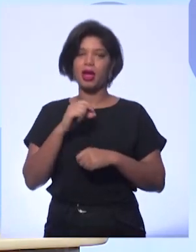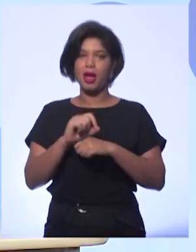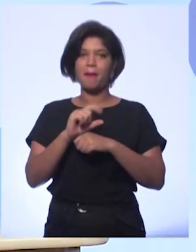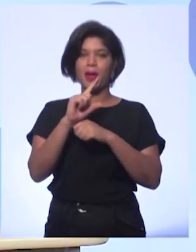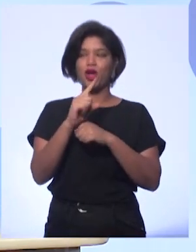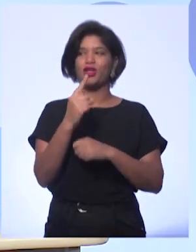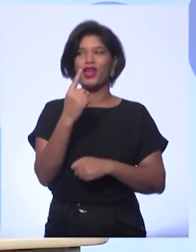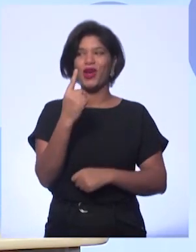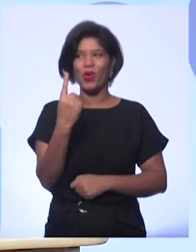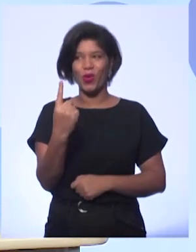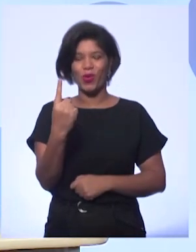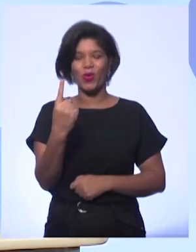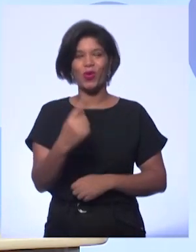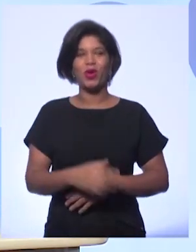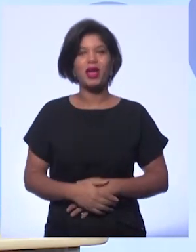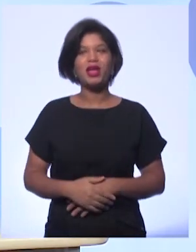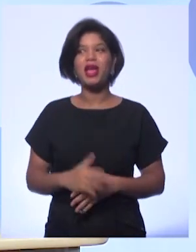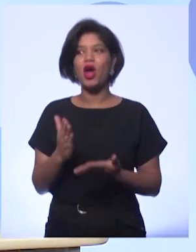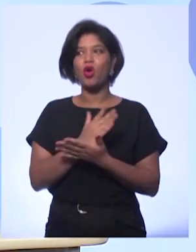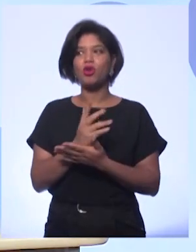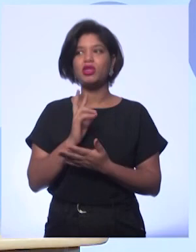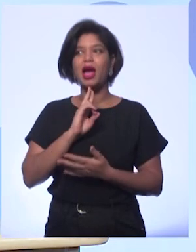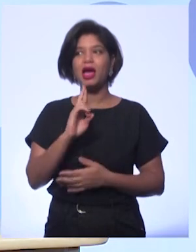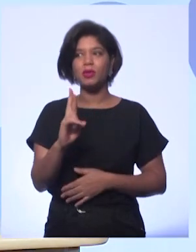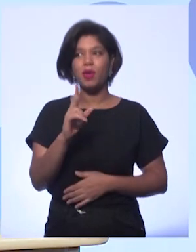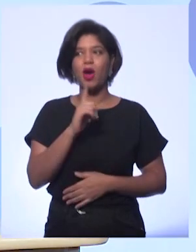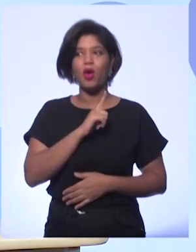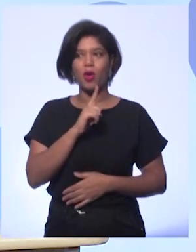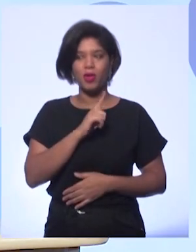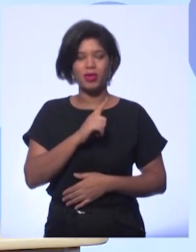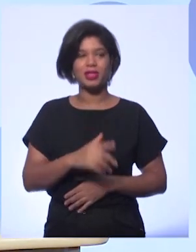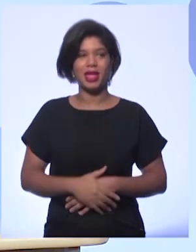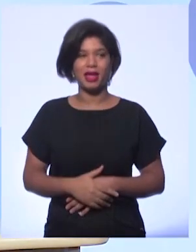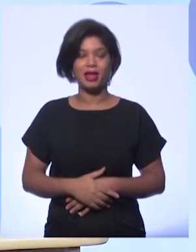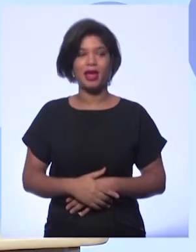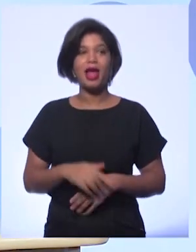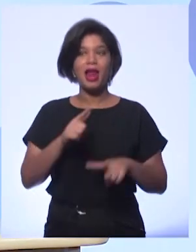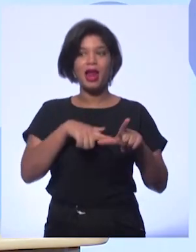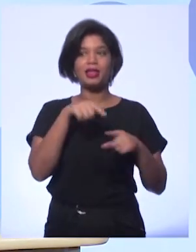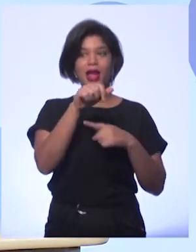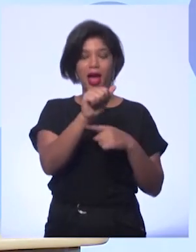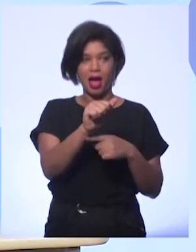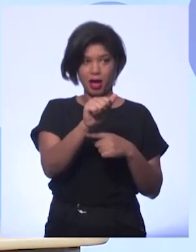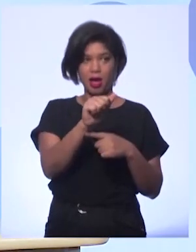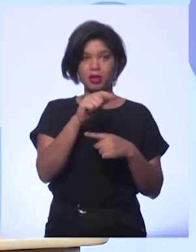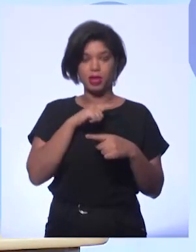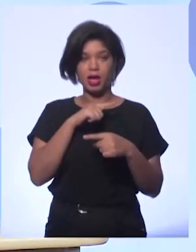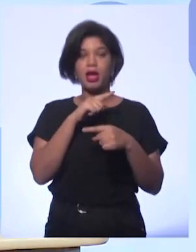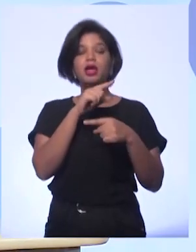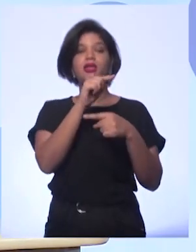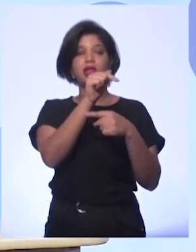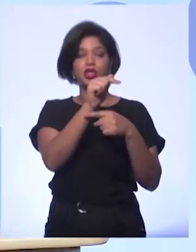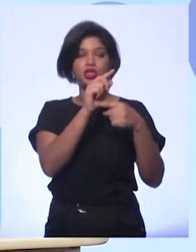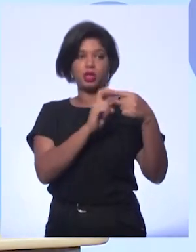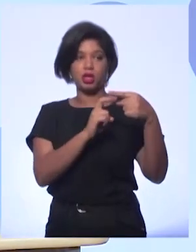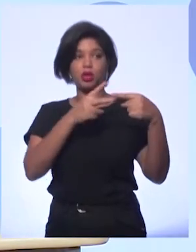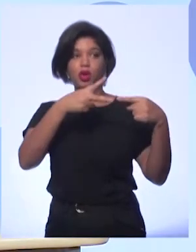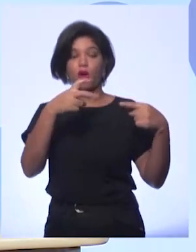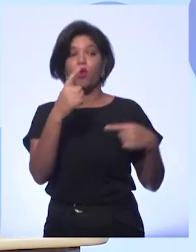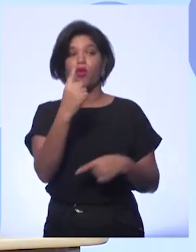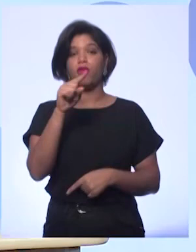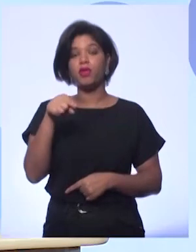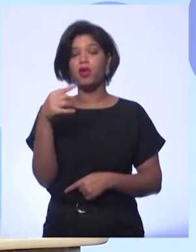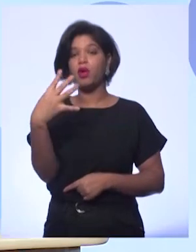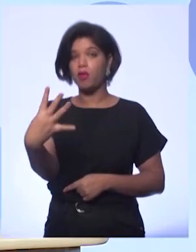inteiro. Teve aluno até que colocou a resposta. Colocou lá na letra A que 7 quintos é igual a 1,4 e que